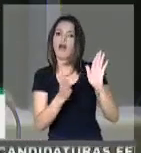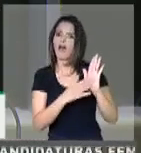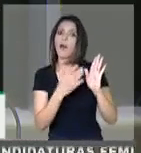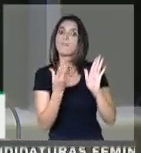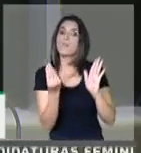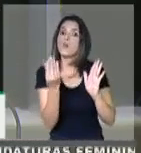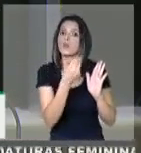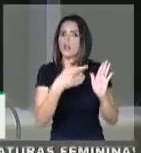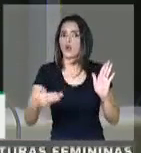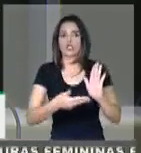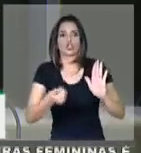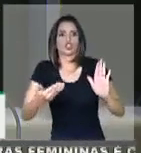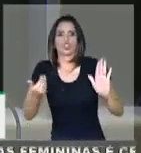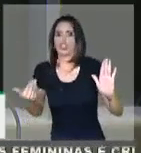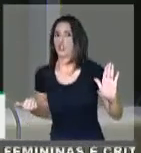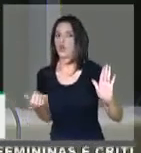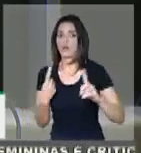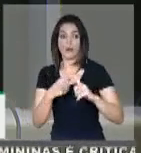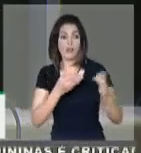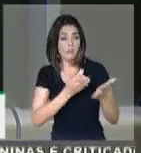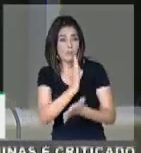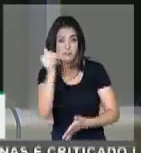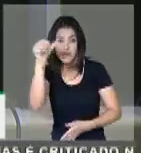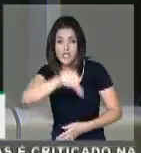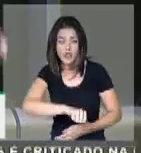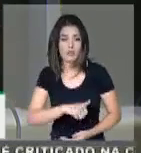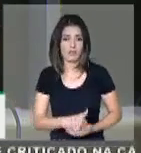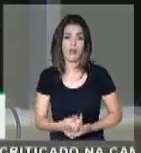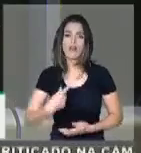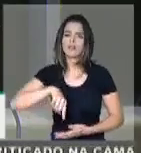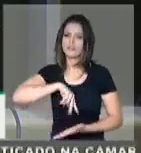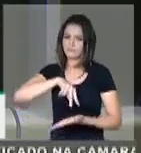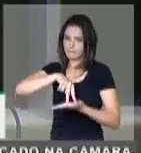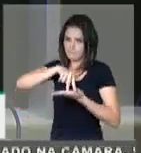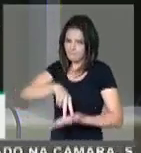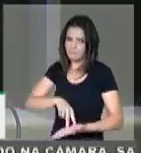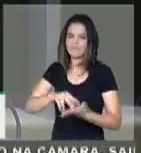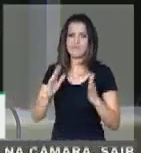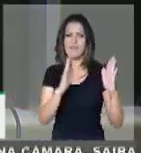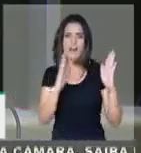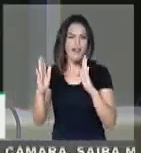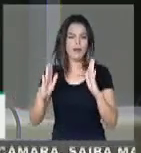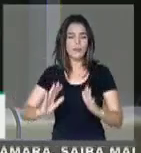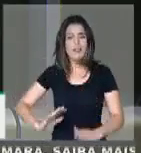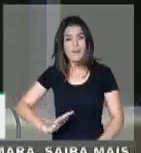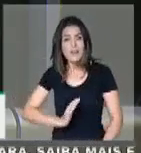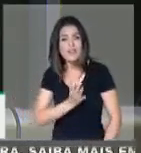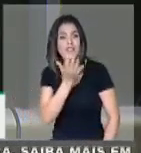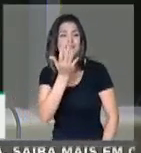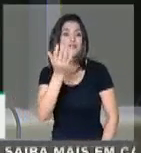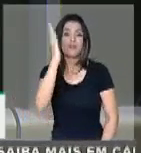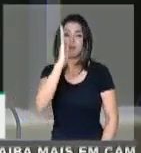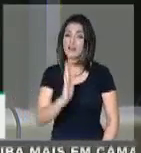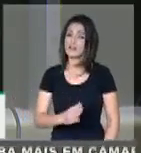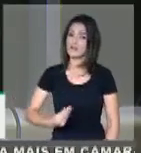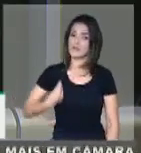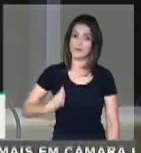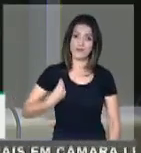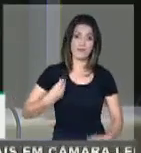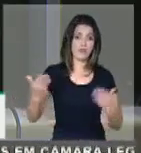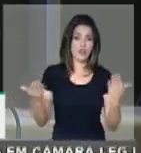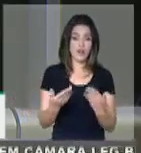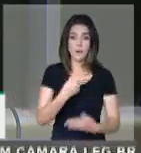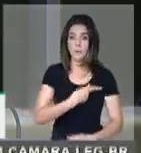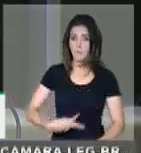precisamos seguir adiante, resistindo, principalmente numa época terrível como essa que o Brasil vive.